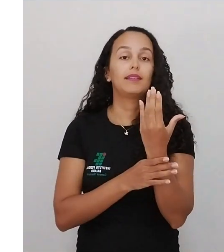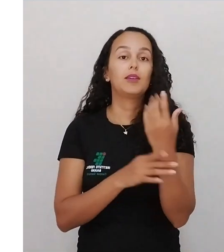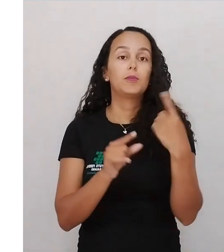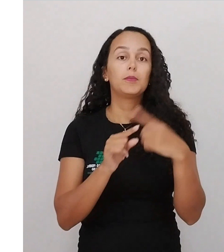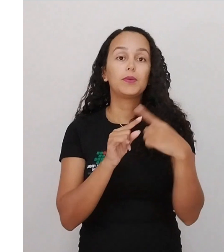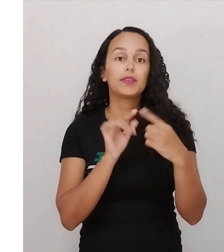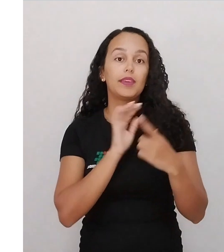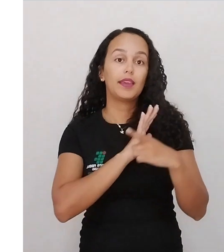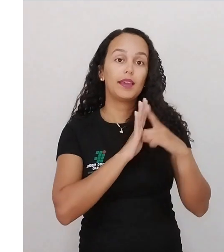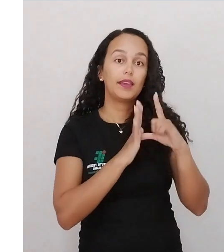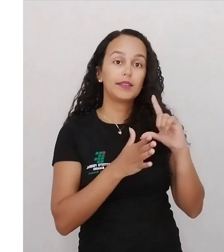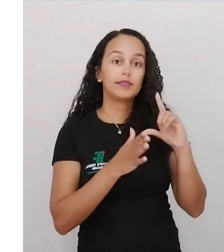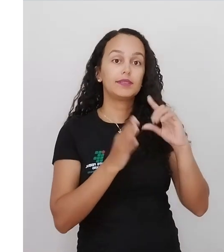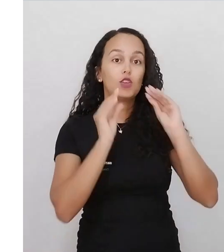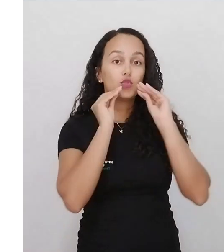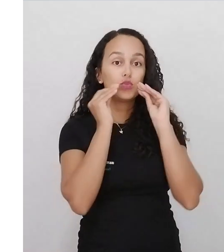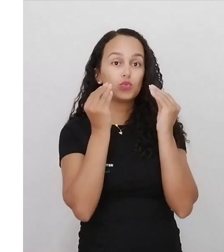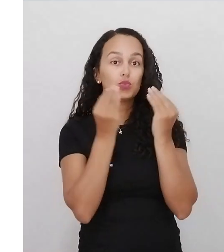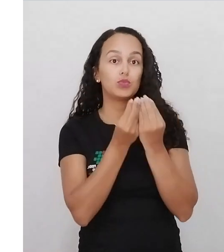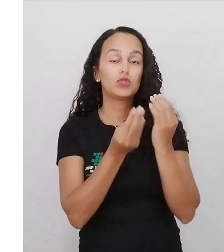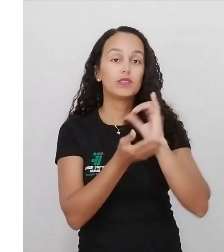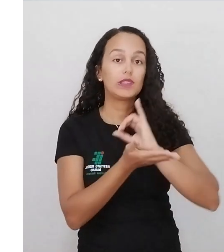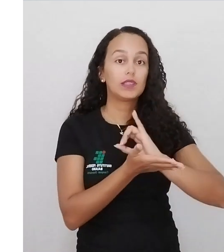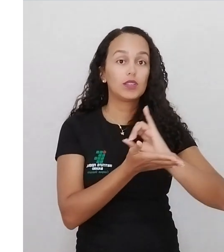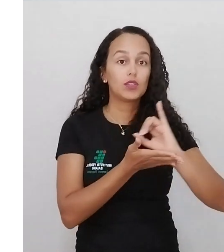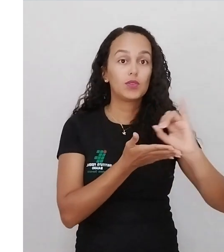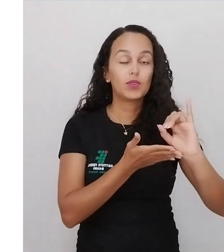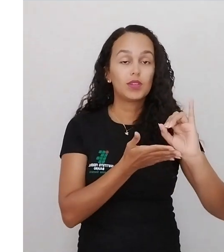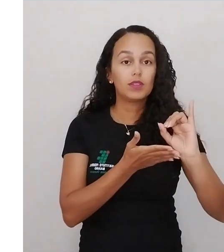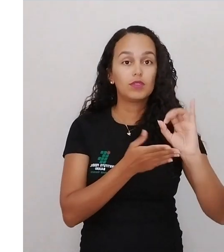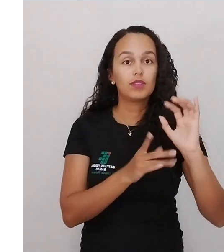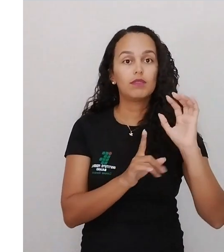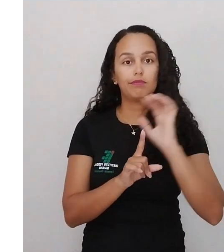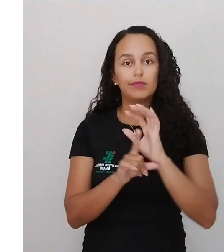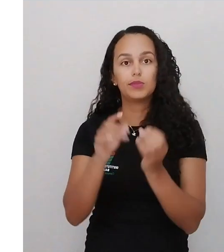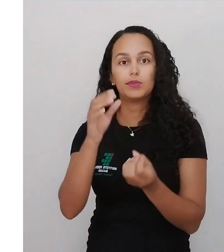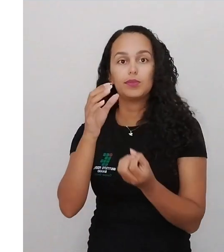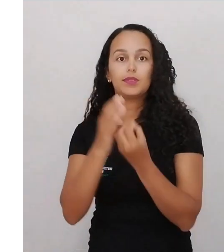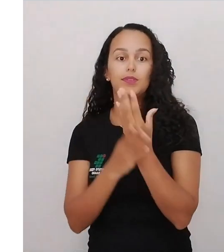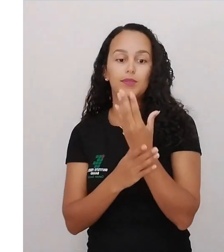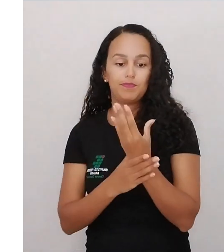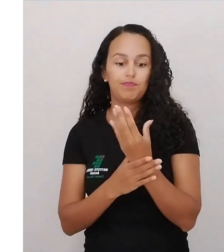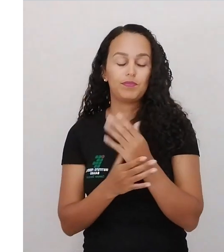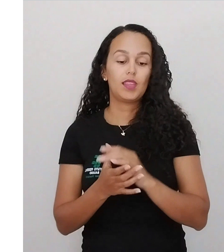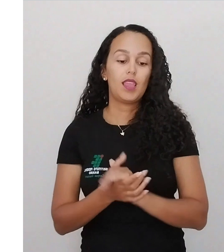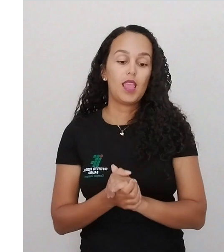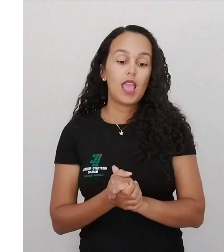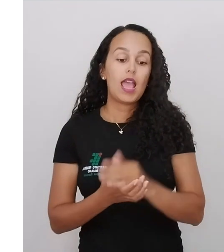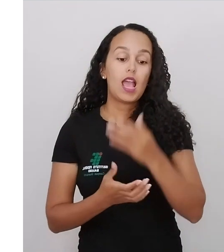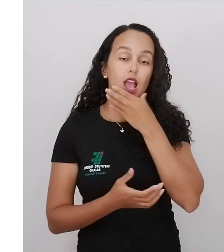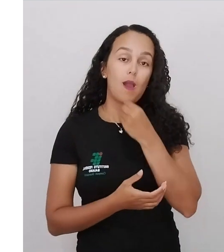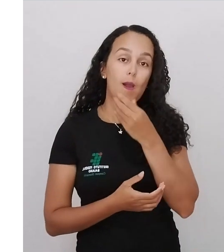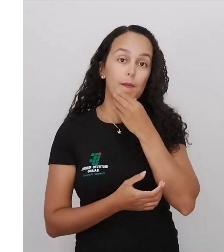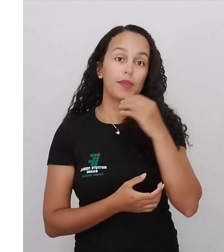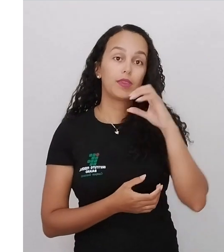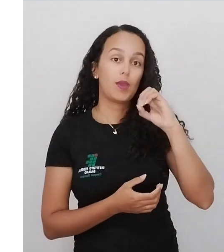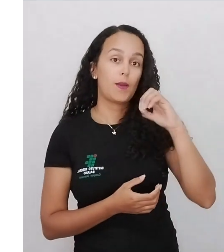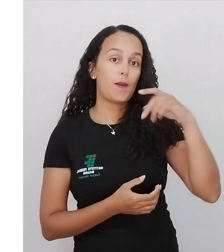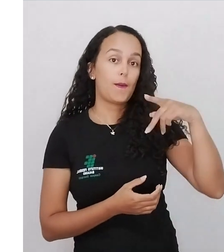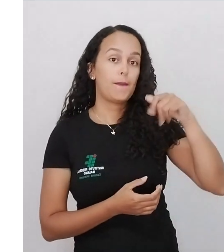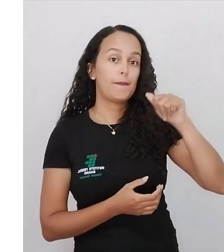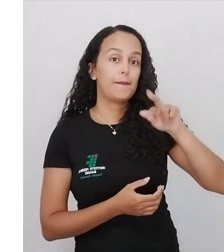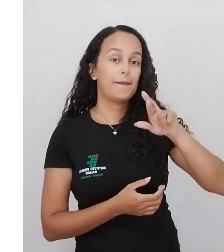inorgânicas. Em 1924, Oparin, que por sinal, né, trabalhava com Haldane,